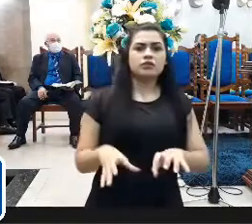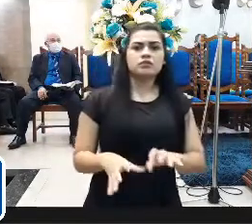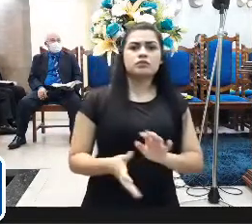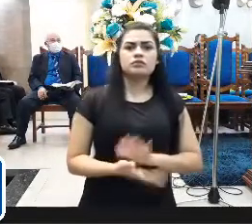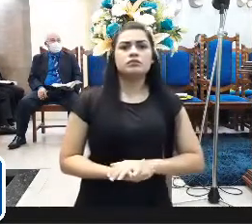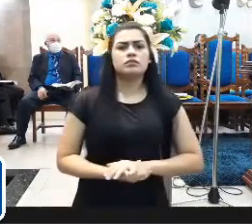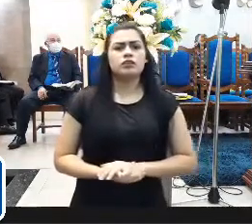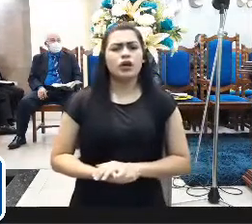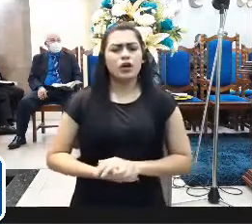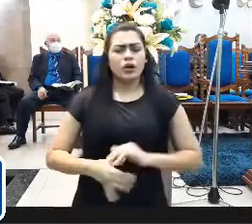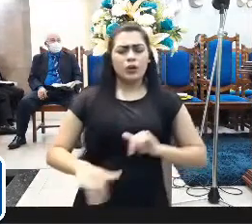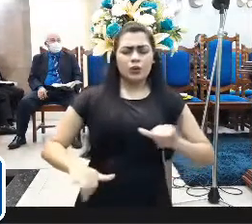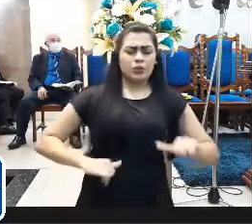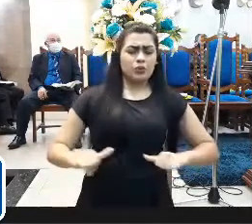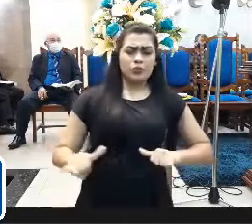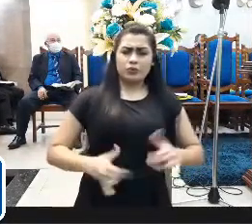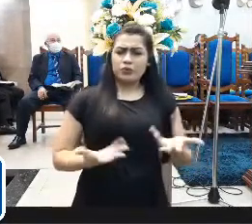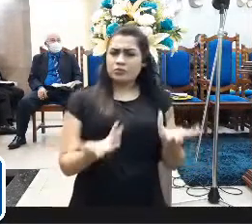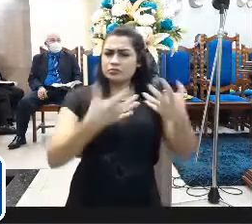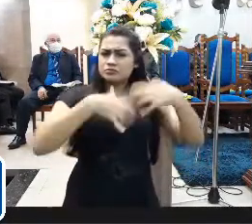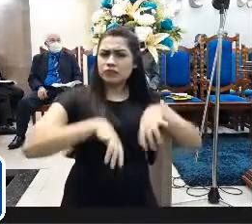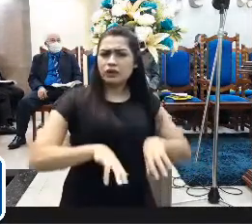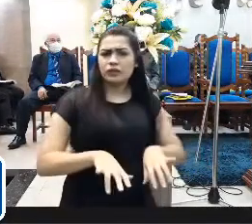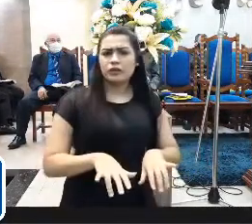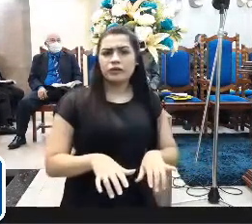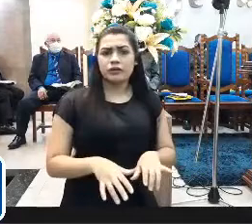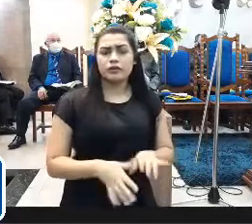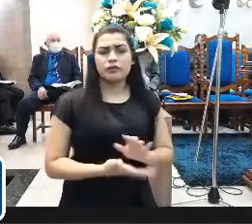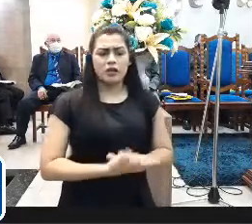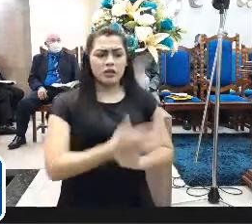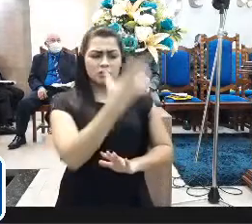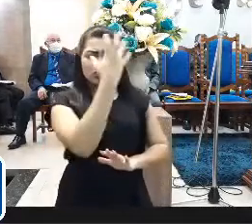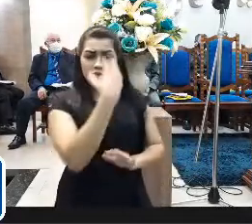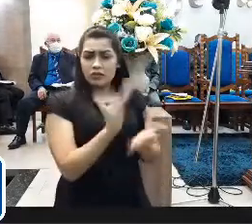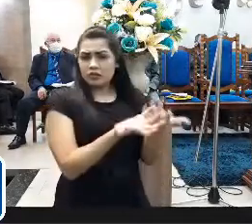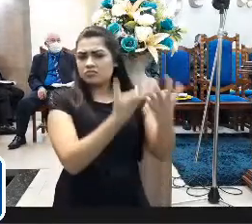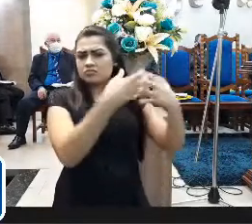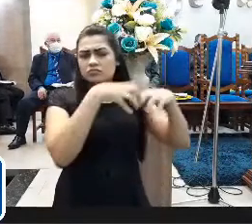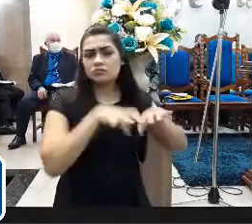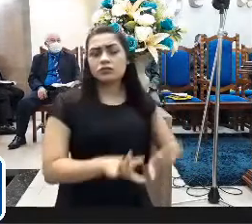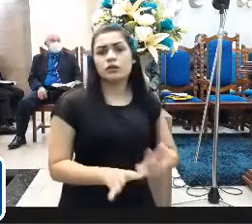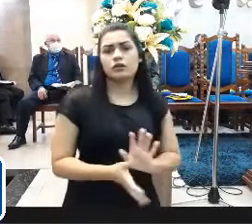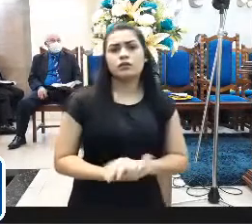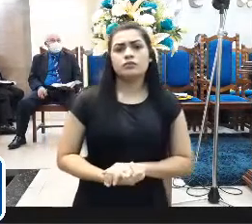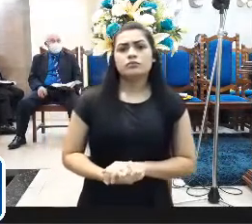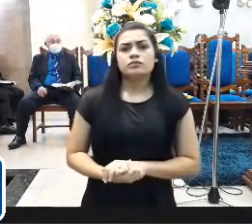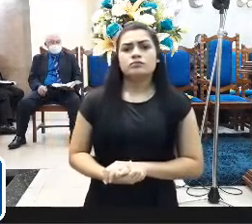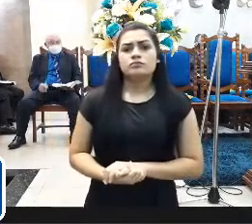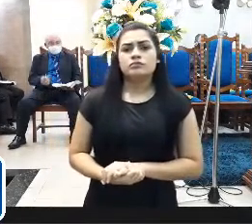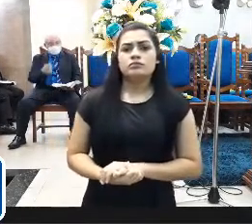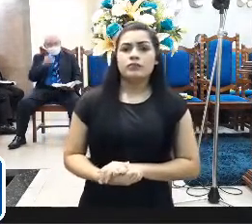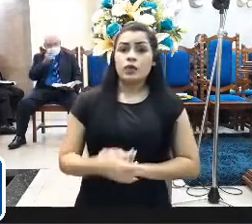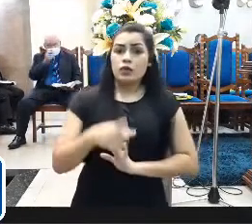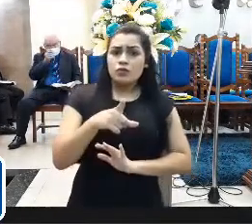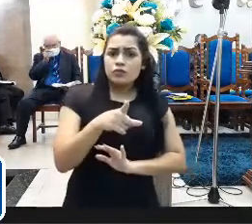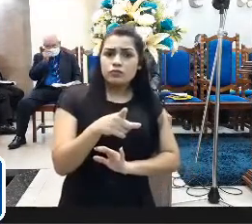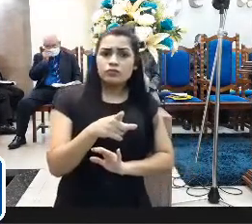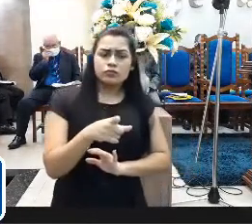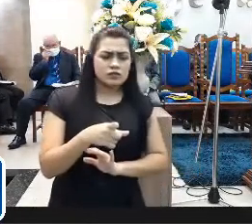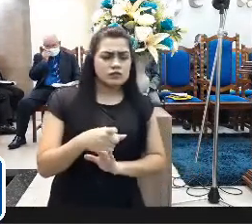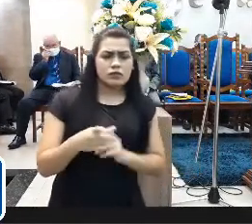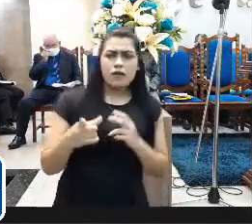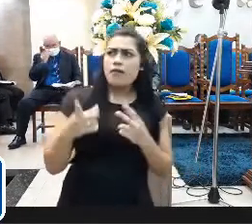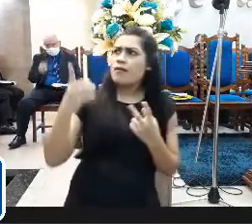sofrimento, não aceite cara feia, não aceite prova, não aceite aperto, você esteja sempre por cima, você é um